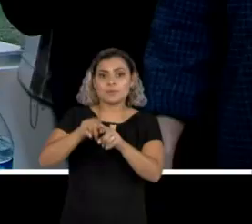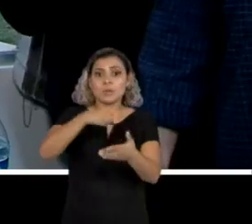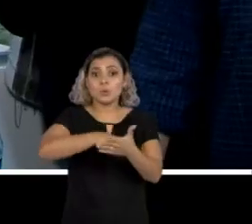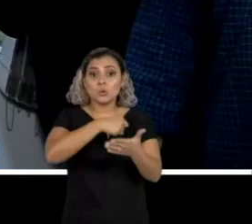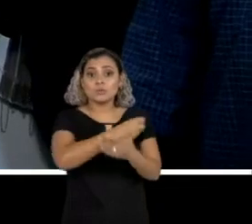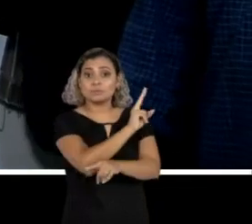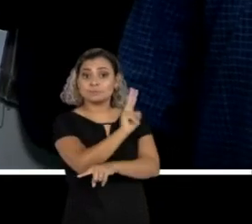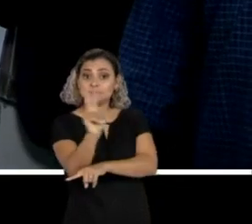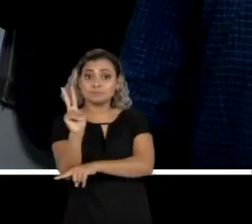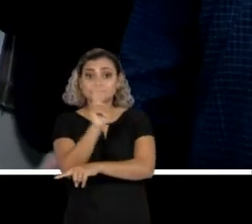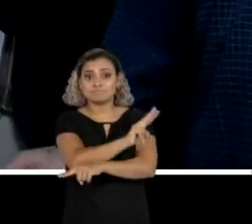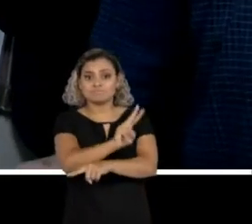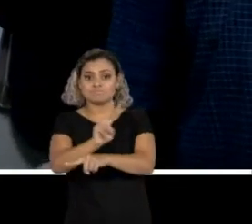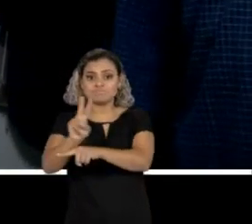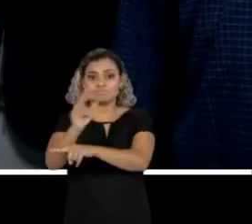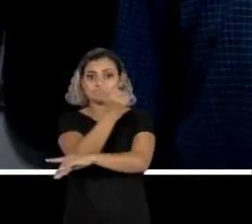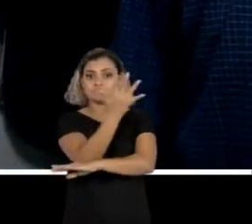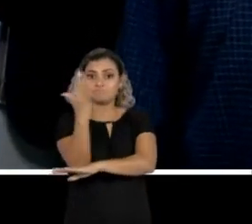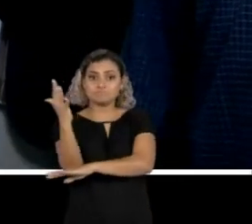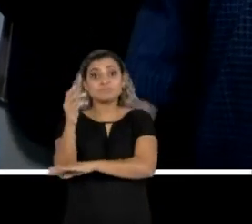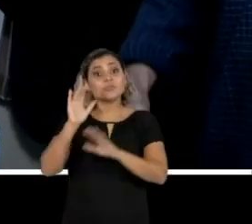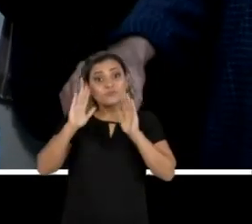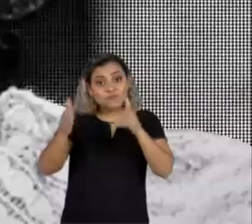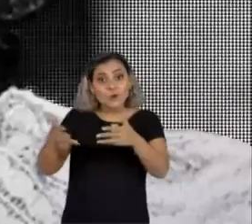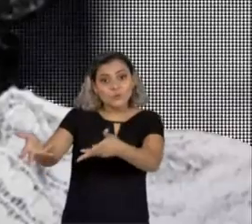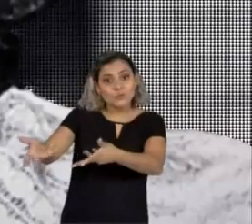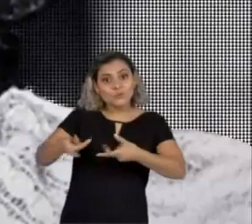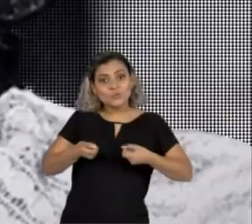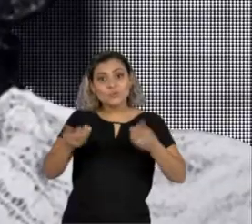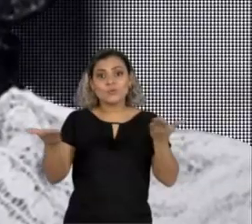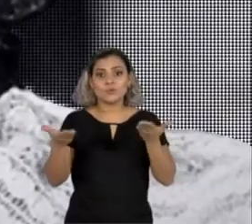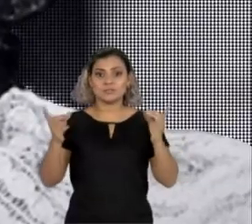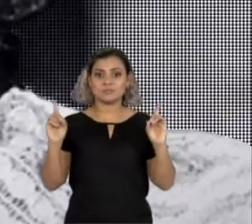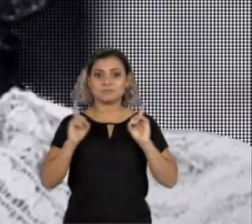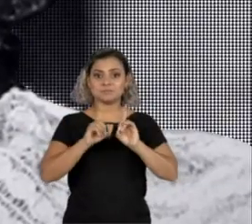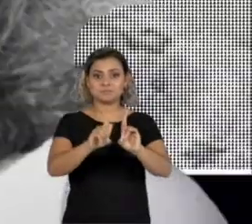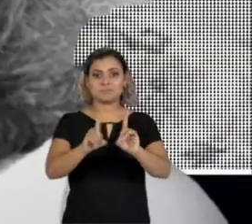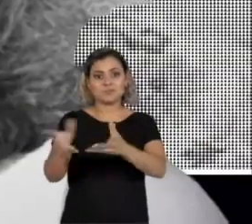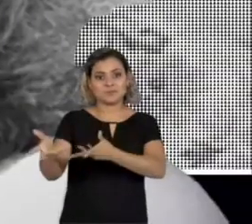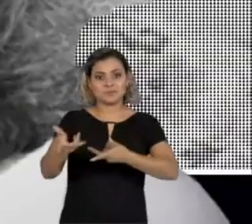ambiente, ela é a convidada do Persona em Foco de hoje.